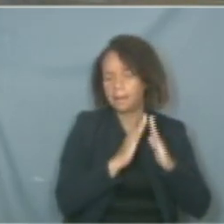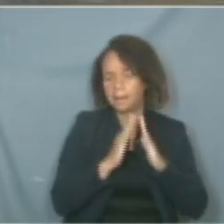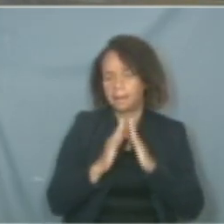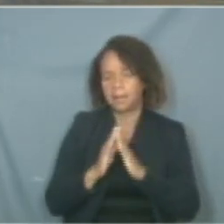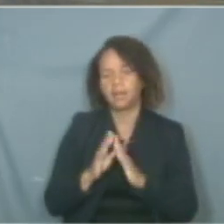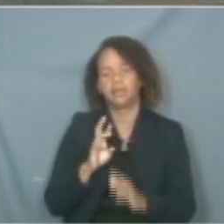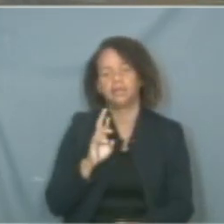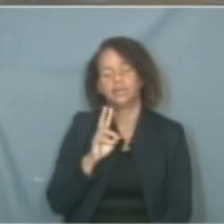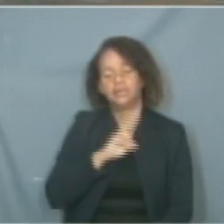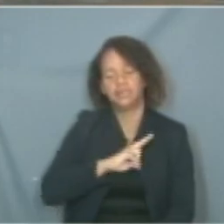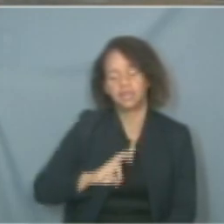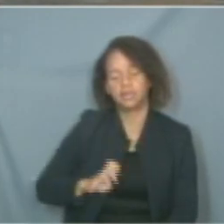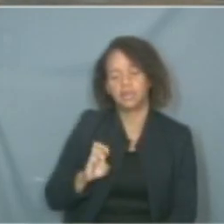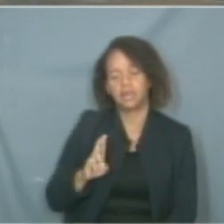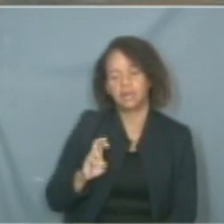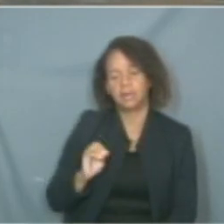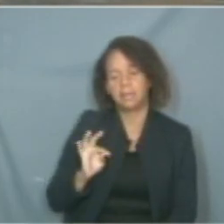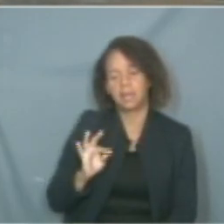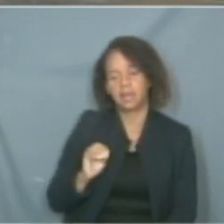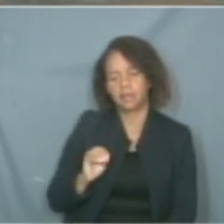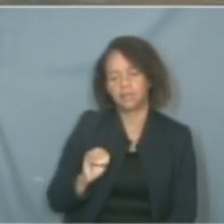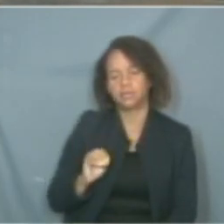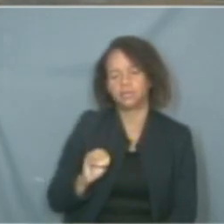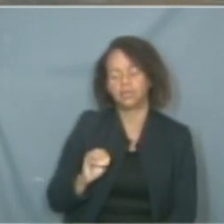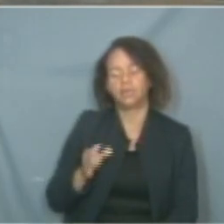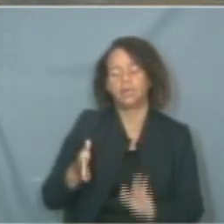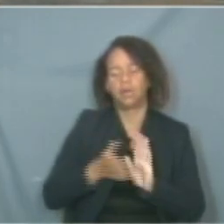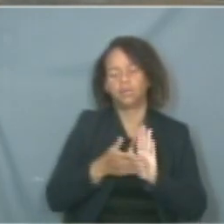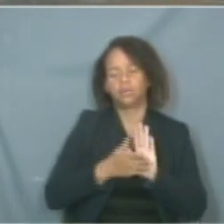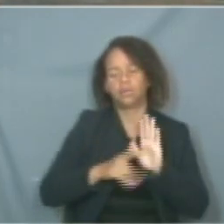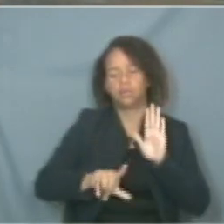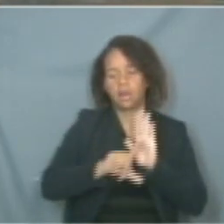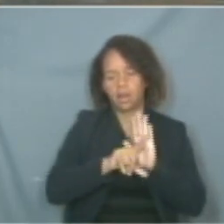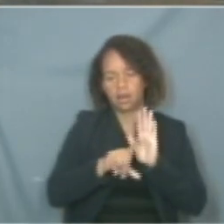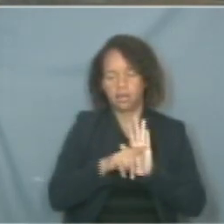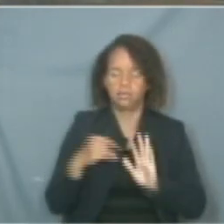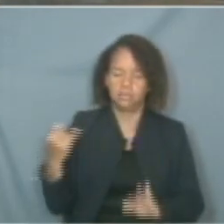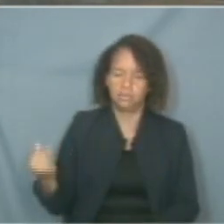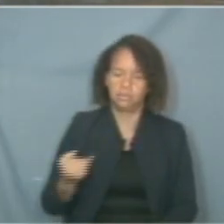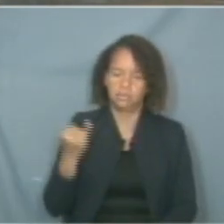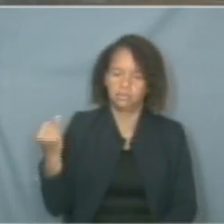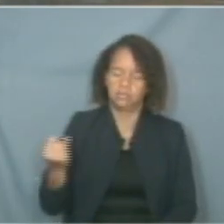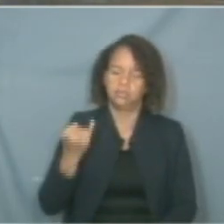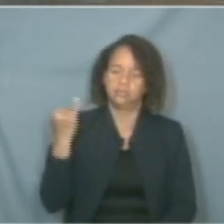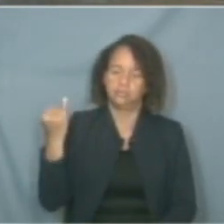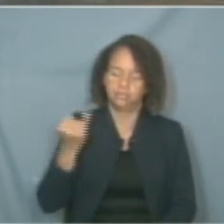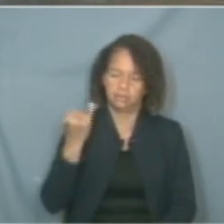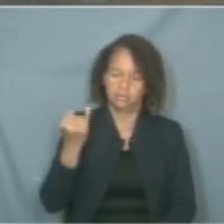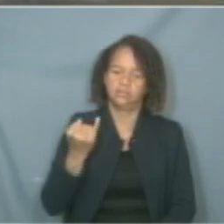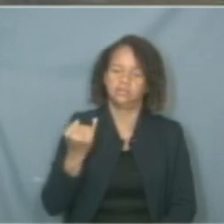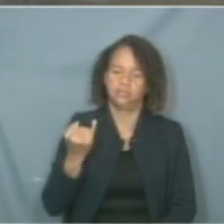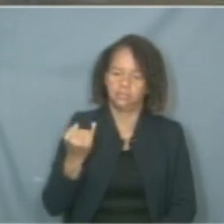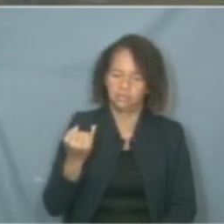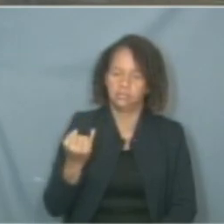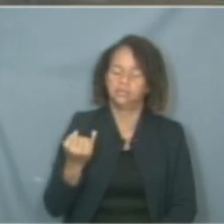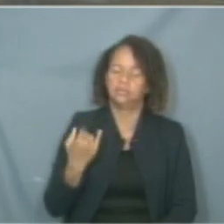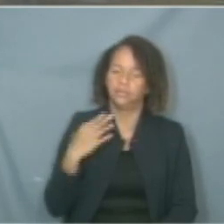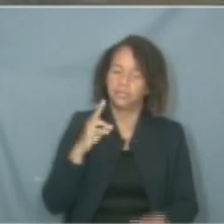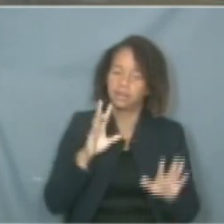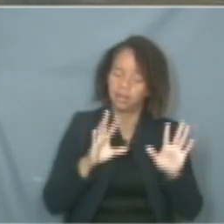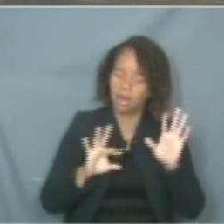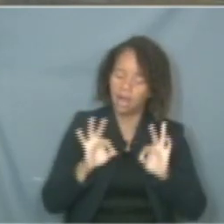Heriberto Rafael, por exemplo, ele é autor de uma lei extremamente importante que trata